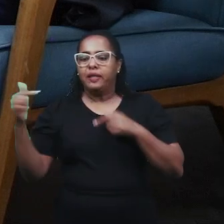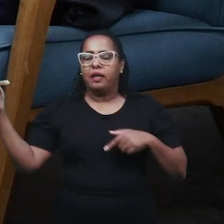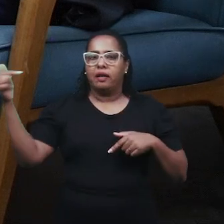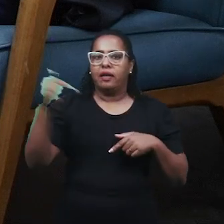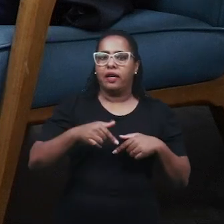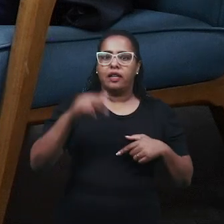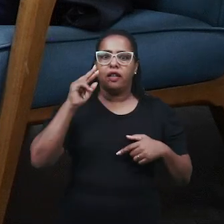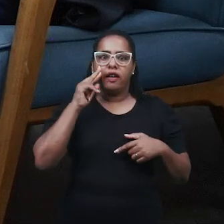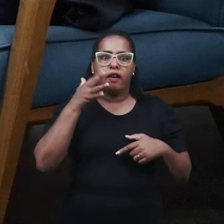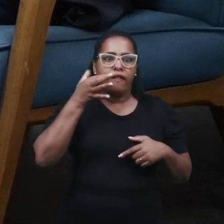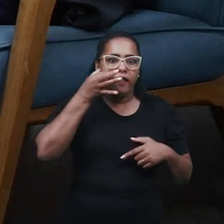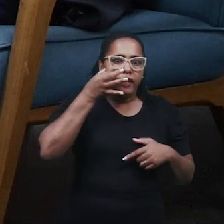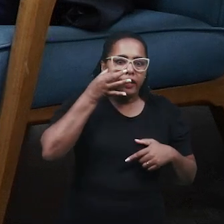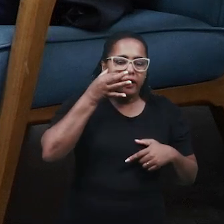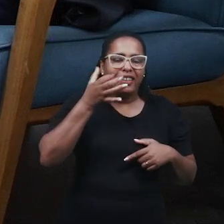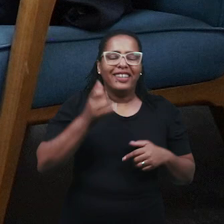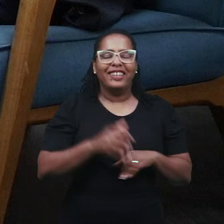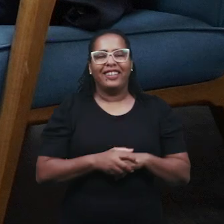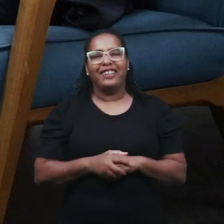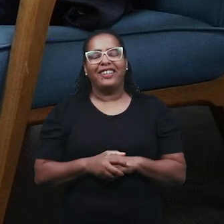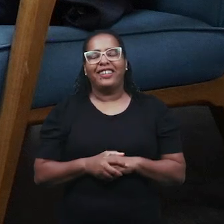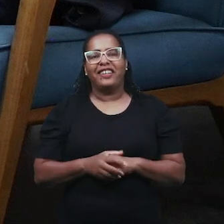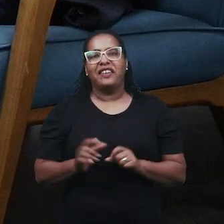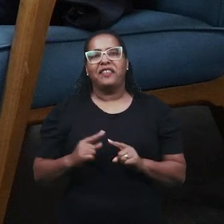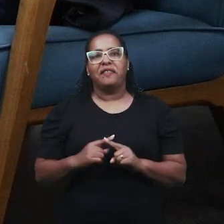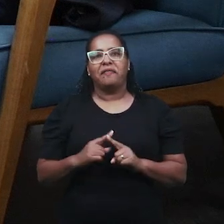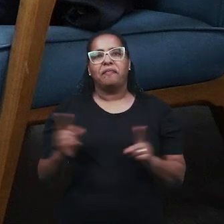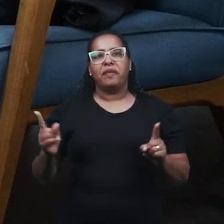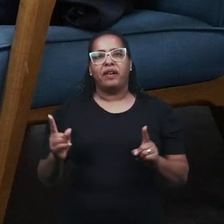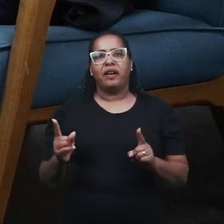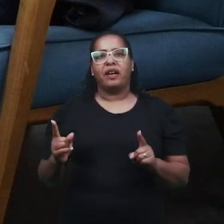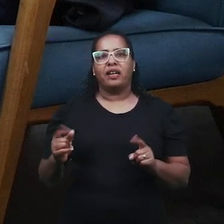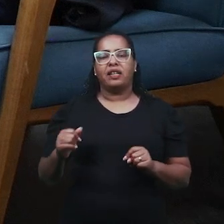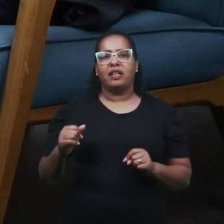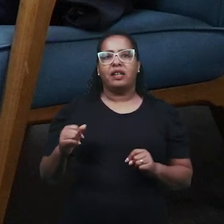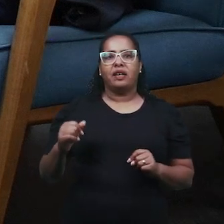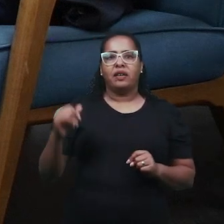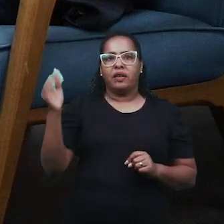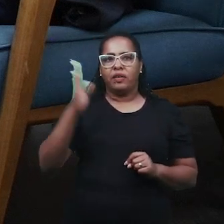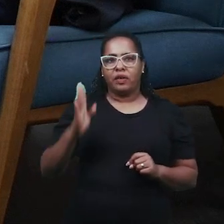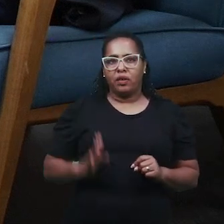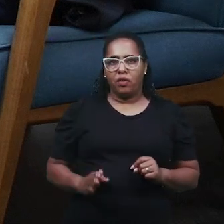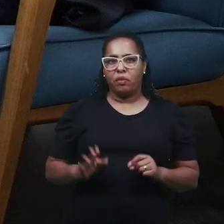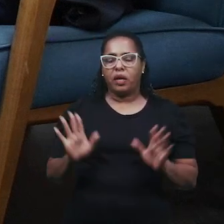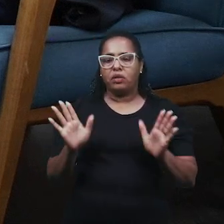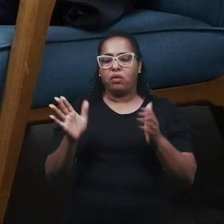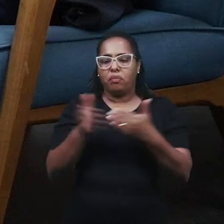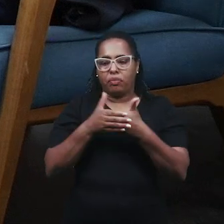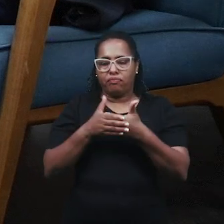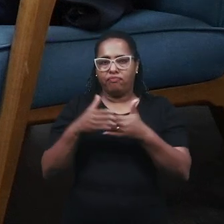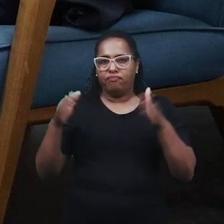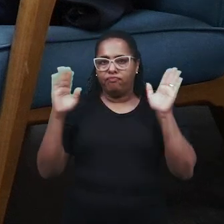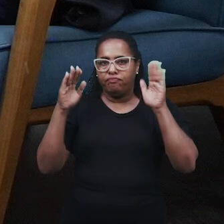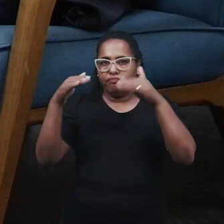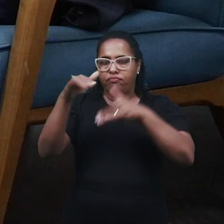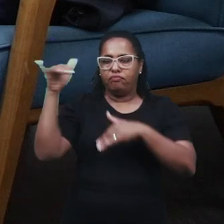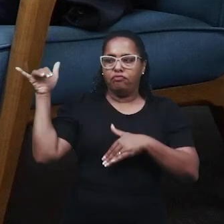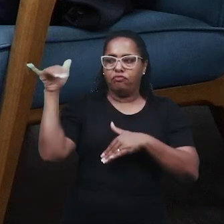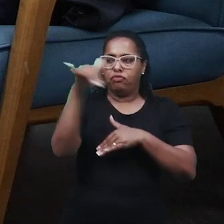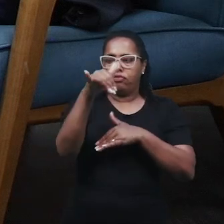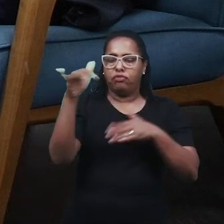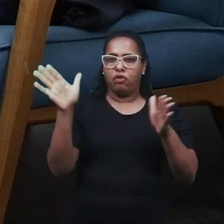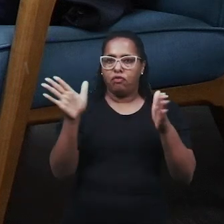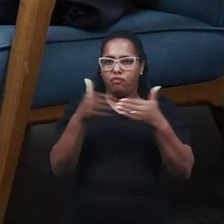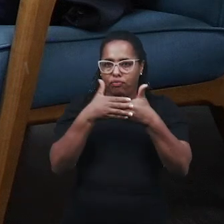com seus próprios olhos, mas porque o Brasil fechou naquela época em função da pandemia, as passagens deles